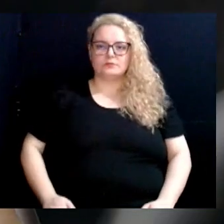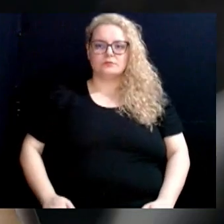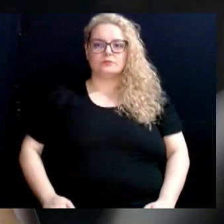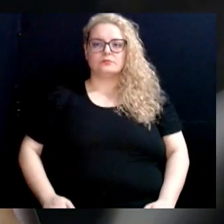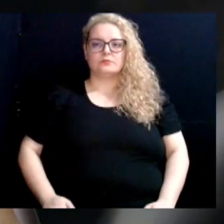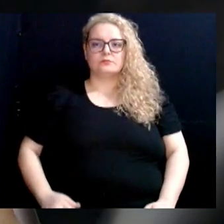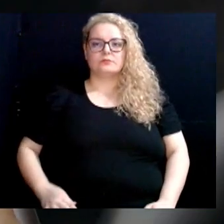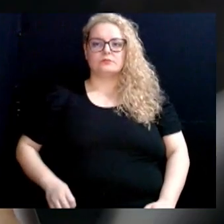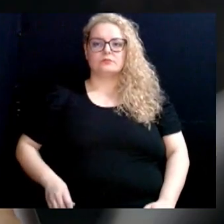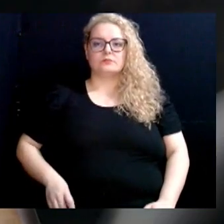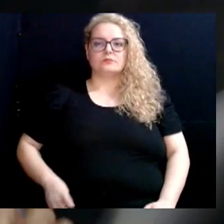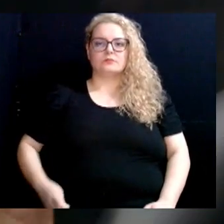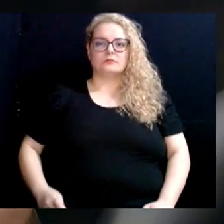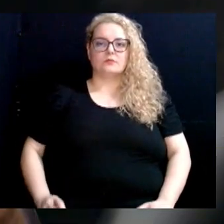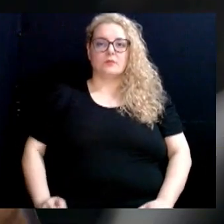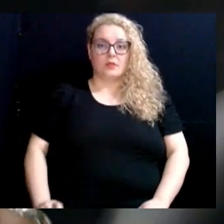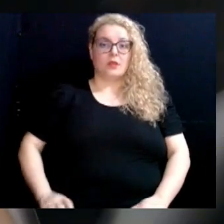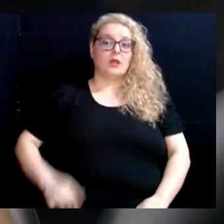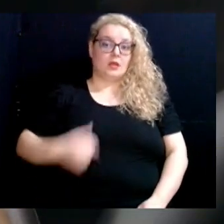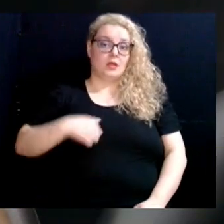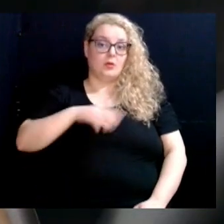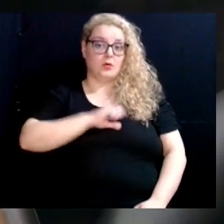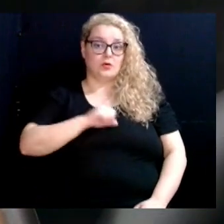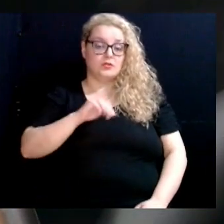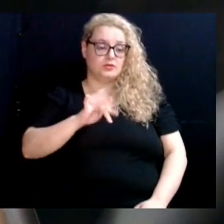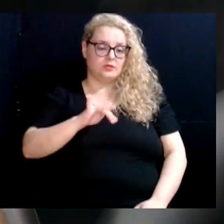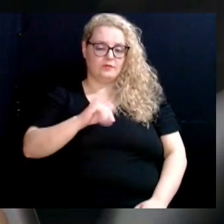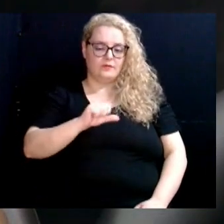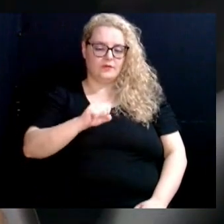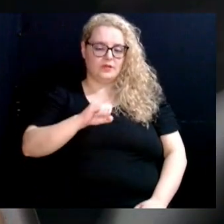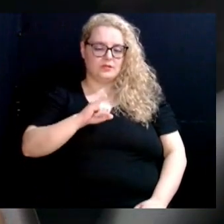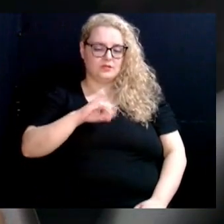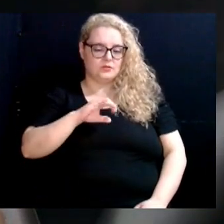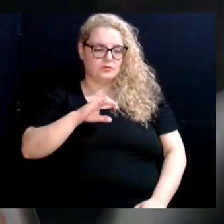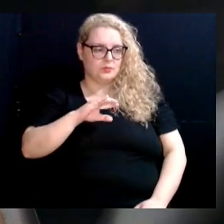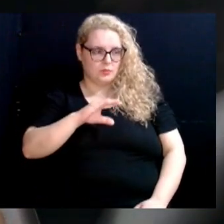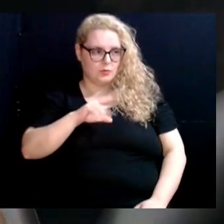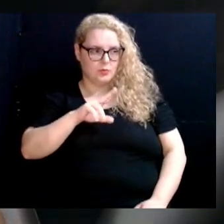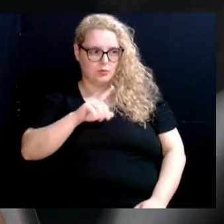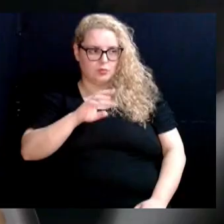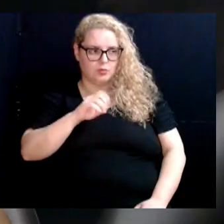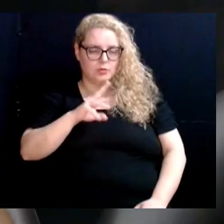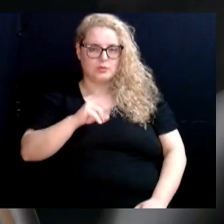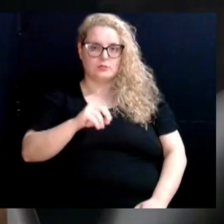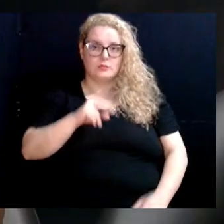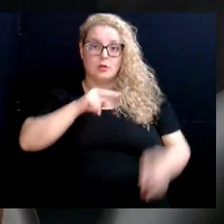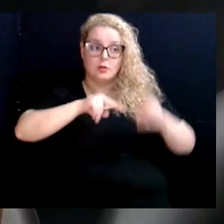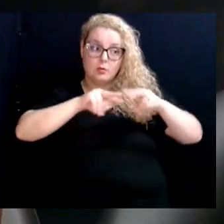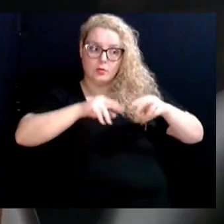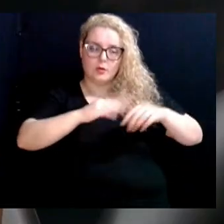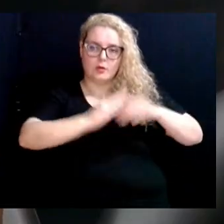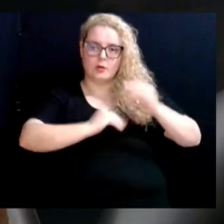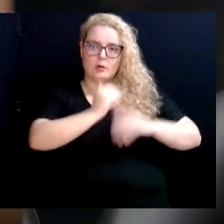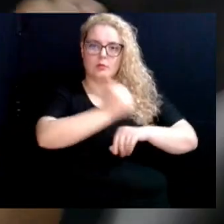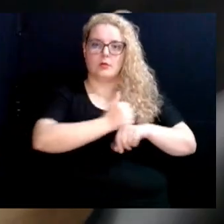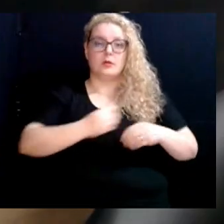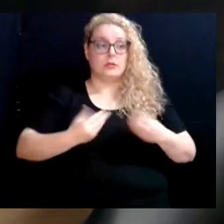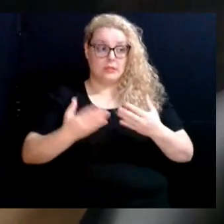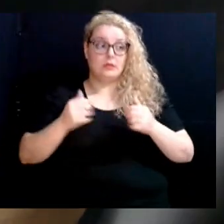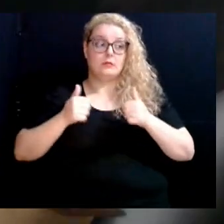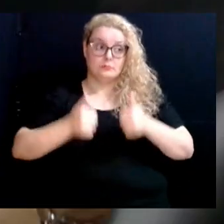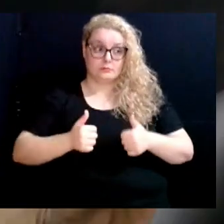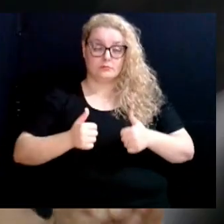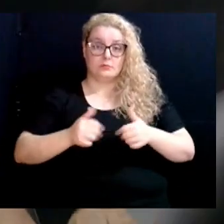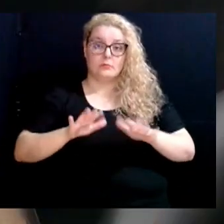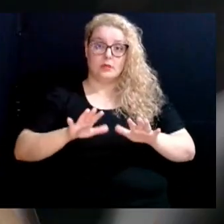gosto muito do fisiculturismo, mas eu acompanho com olhar mais profissional. Eu acho que ele entrega muito, mas é preciso diferenciar a realidade de um